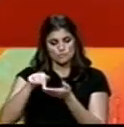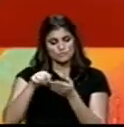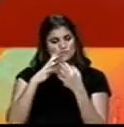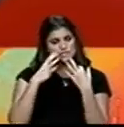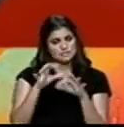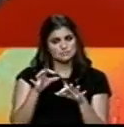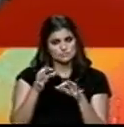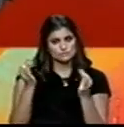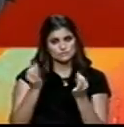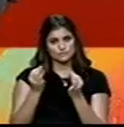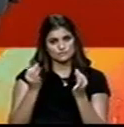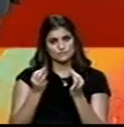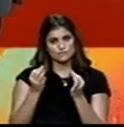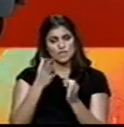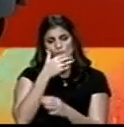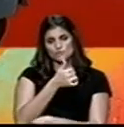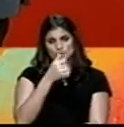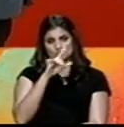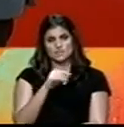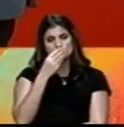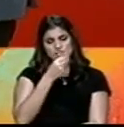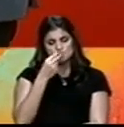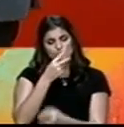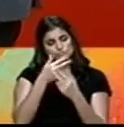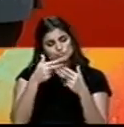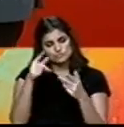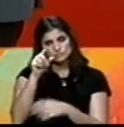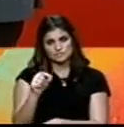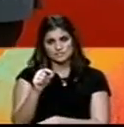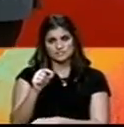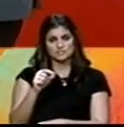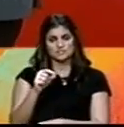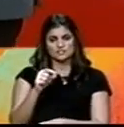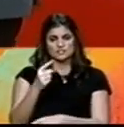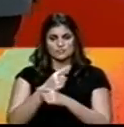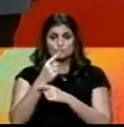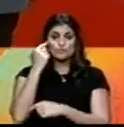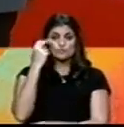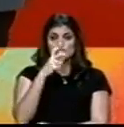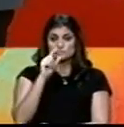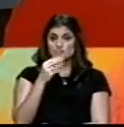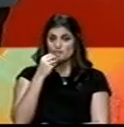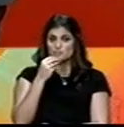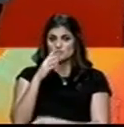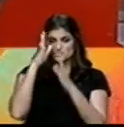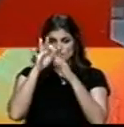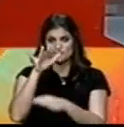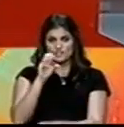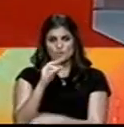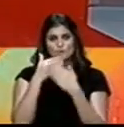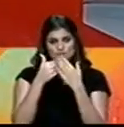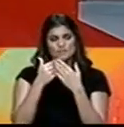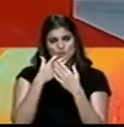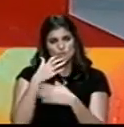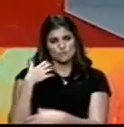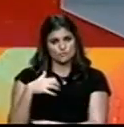simples. E bem bonito. E muito saboroso. E bem bonito, diga-se de passagem. Muito obrigado. Sim, porque os olhos também comem. Chefe El Loureiro, muito obrigado. Foi um